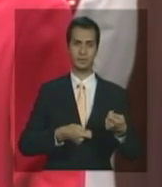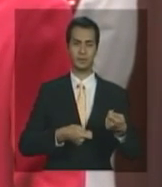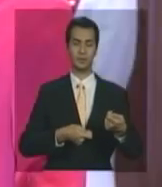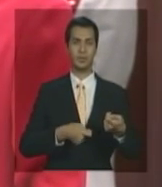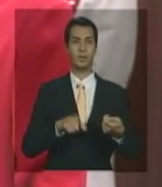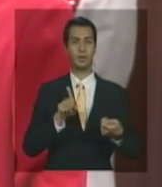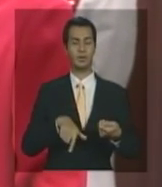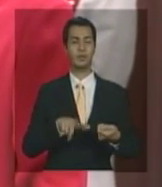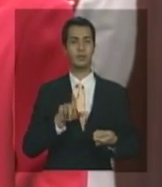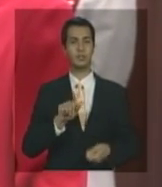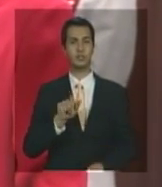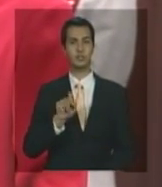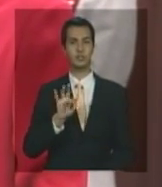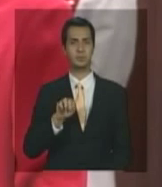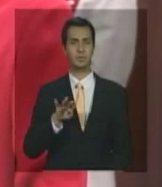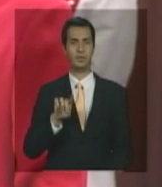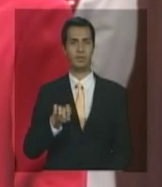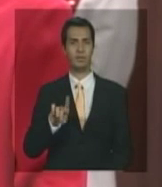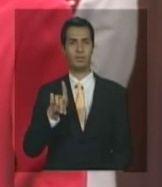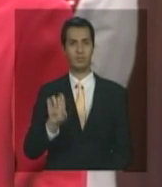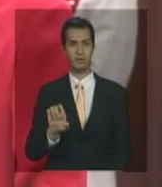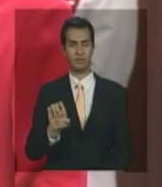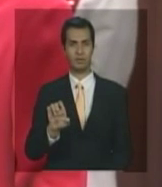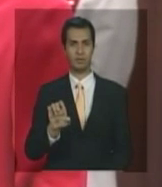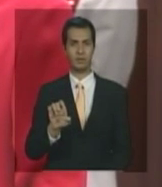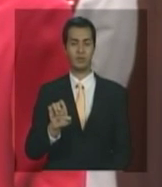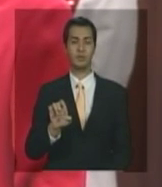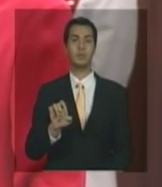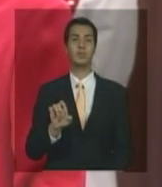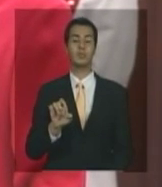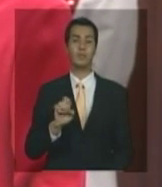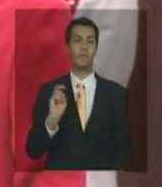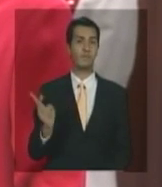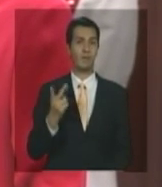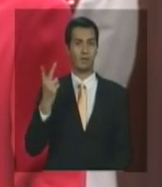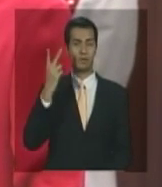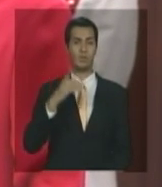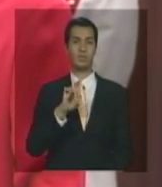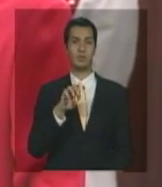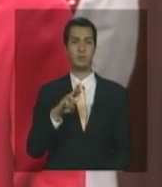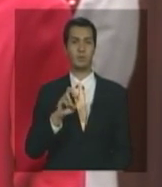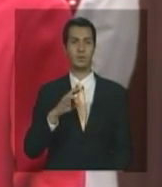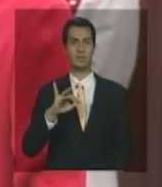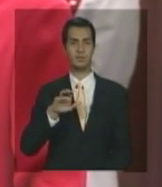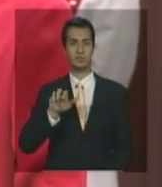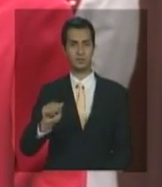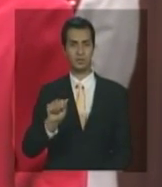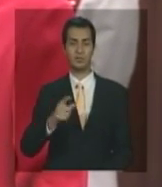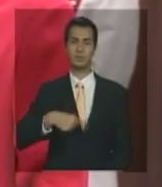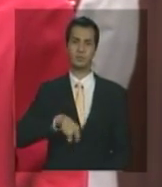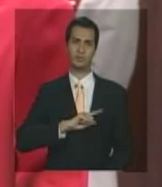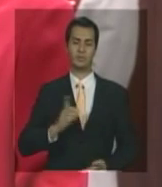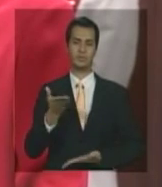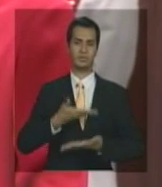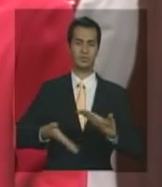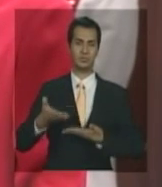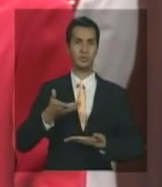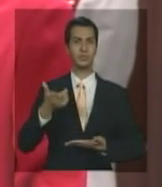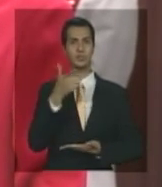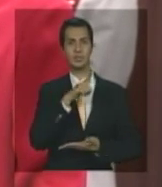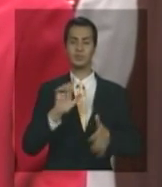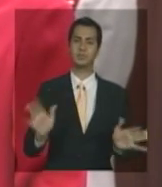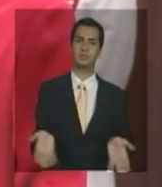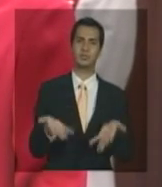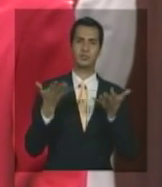legitimidade das instituições multilaterais. Os valores democráticos que compartilhamos nos estimulam